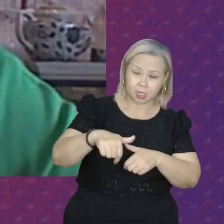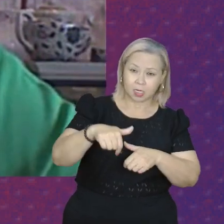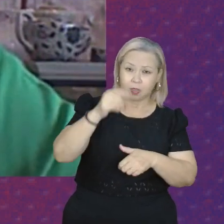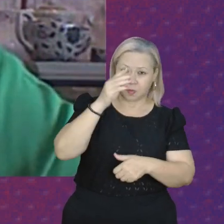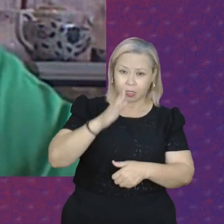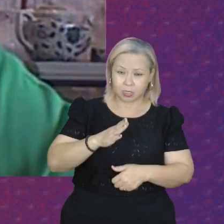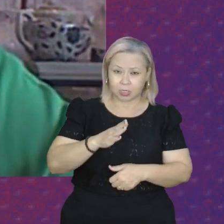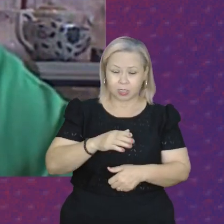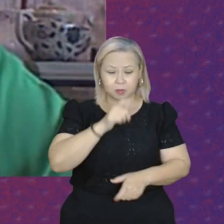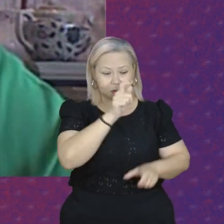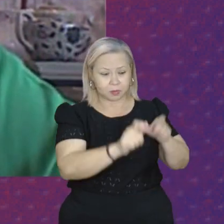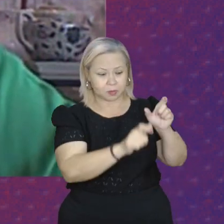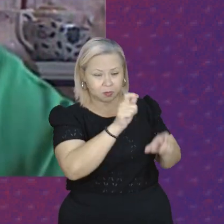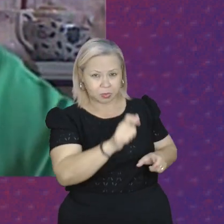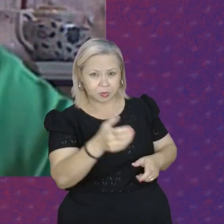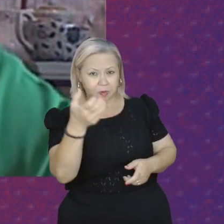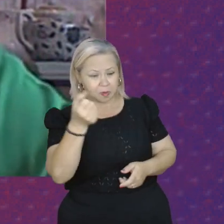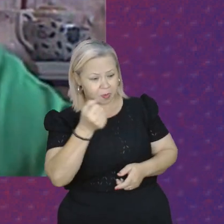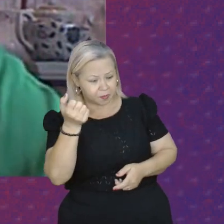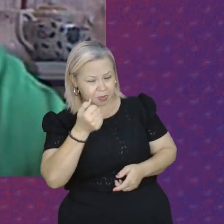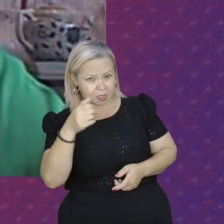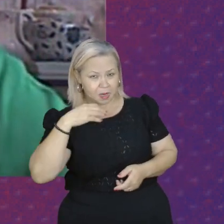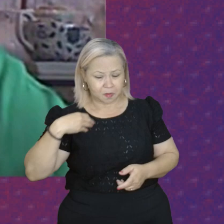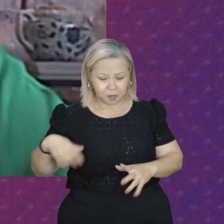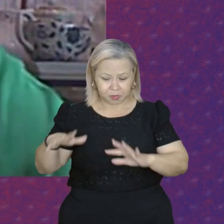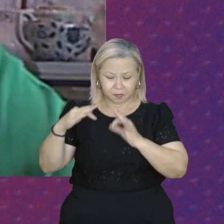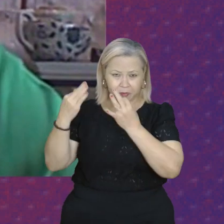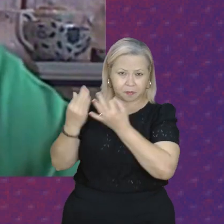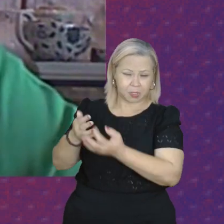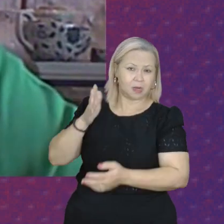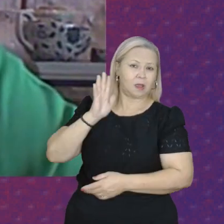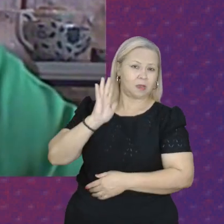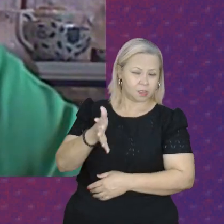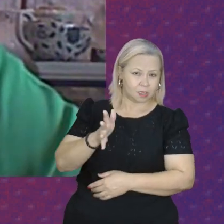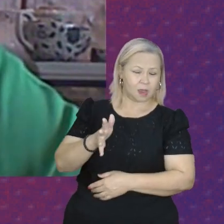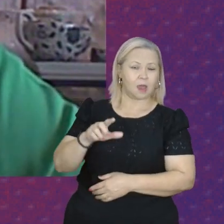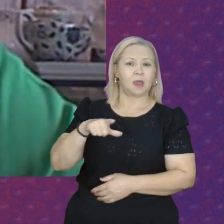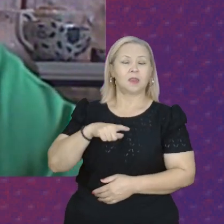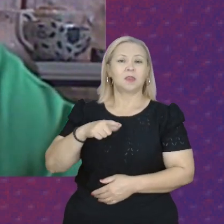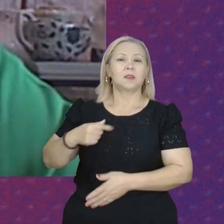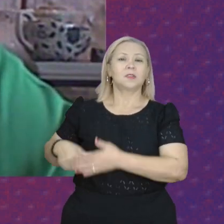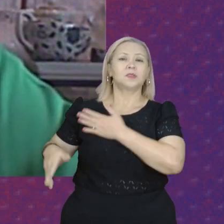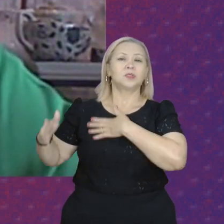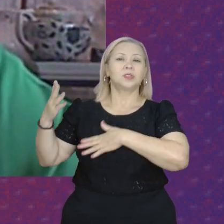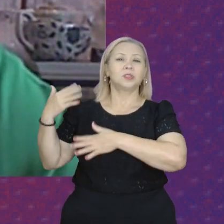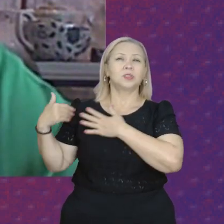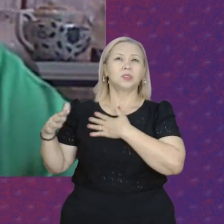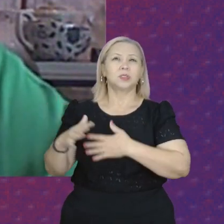usuários, usuárias, né, beneficiários do Bolsa Família já, nós tínhamos